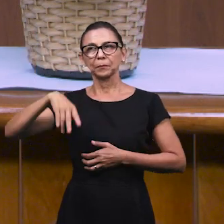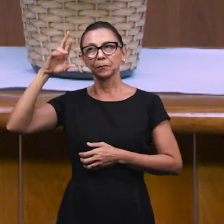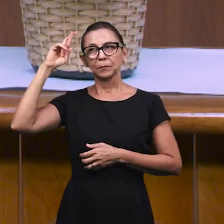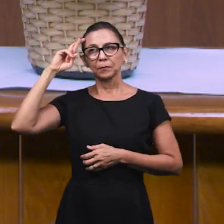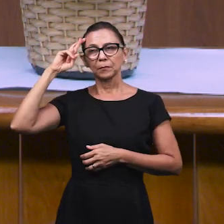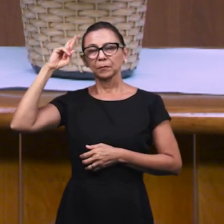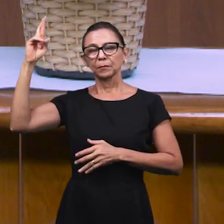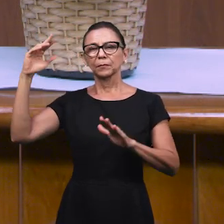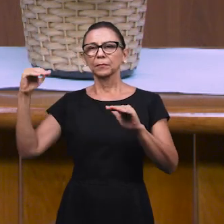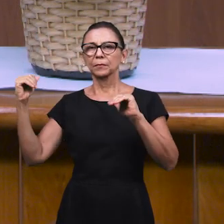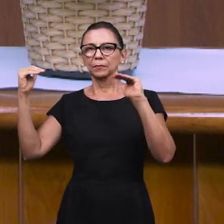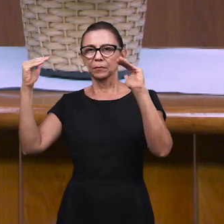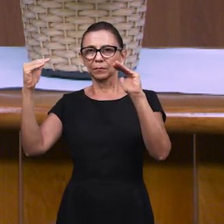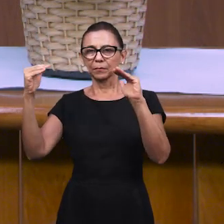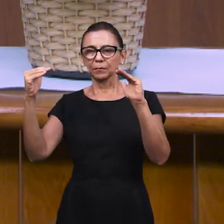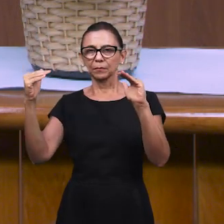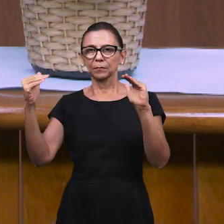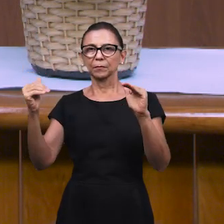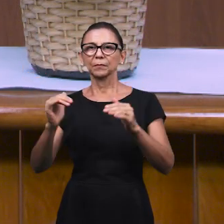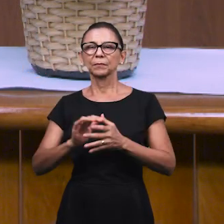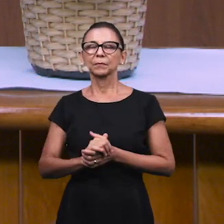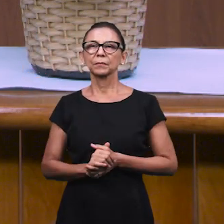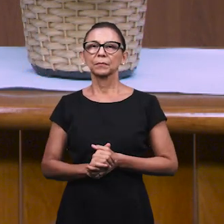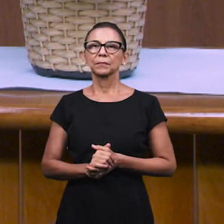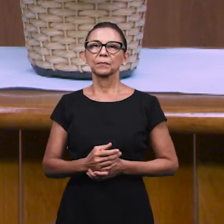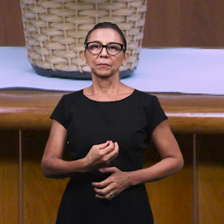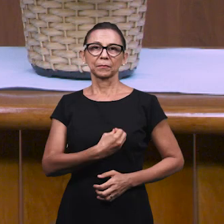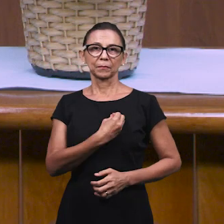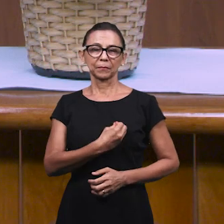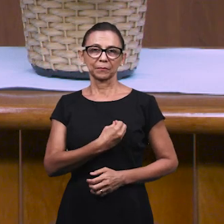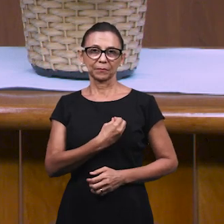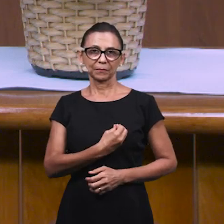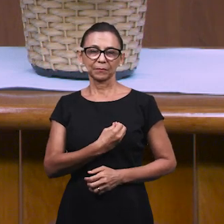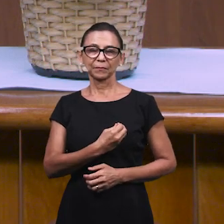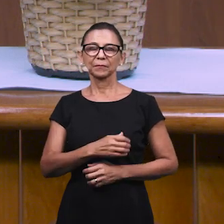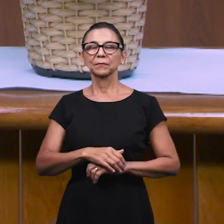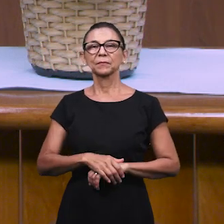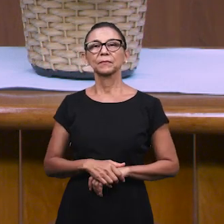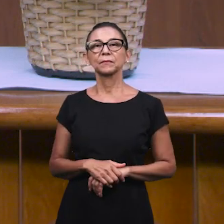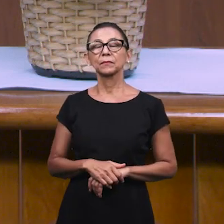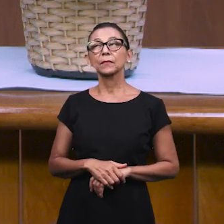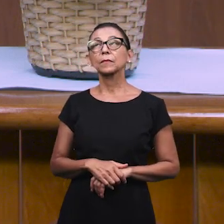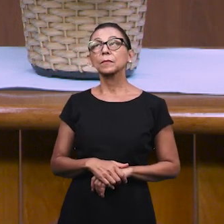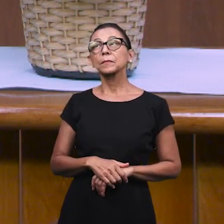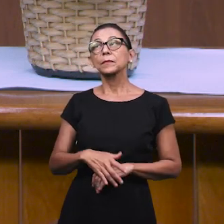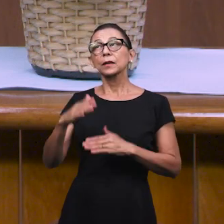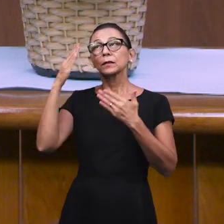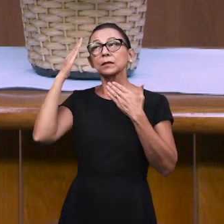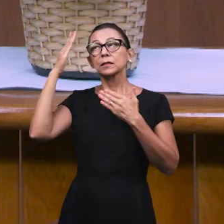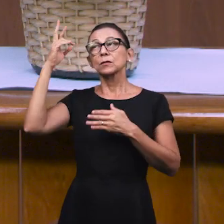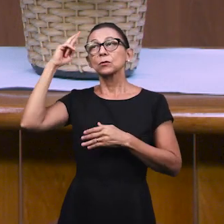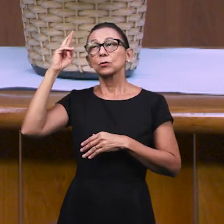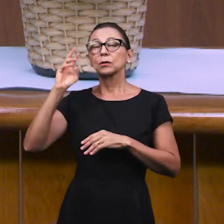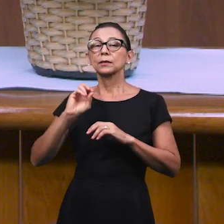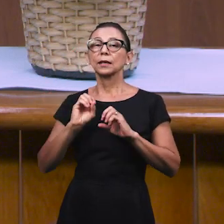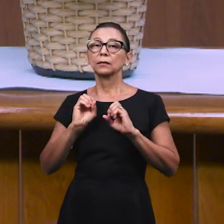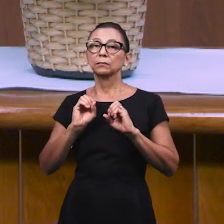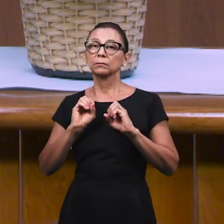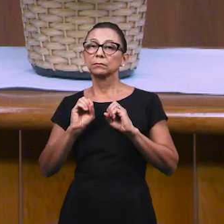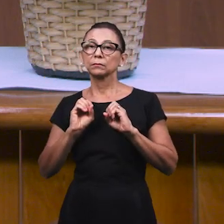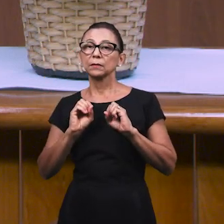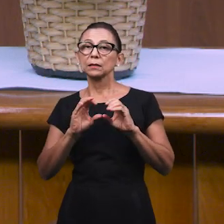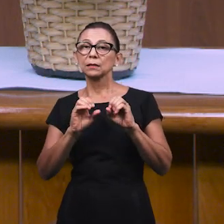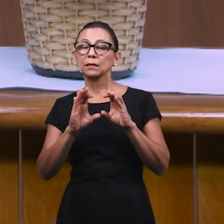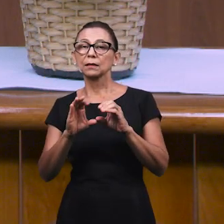nós te bendizemos, glorificamos o teu santo nome pela tua presença em nossos corações, pelo Senhor ter nos ensinado o caminho de volta,